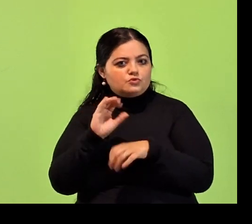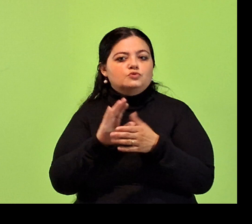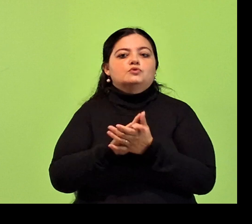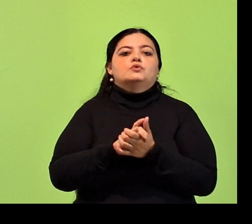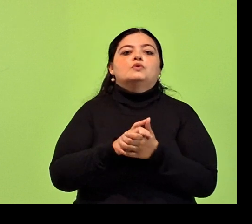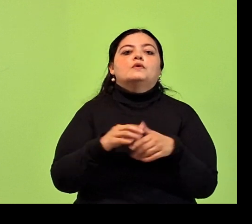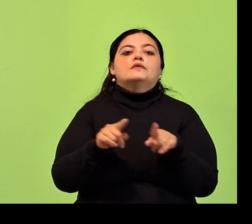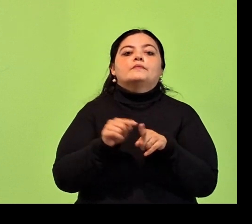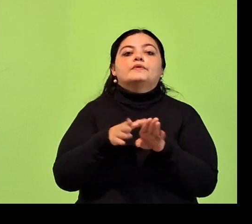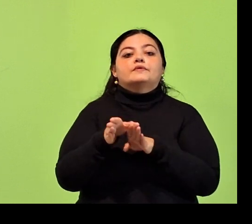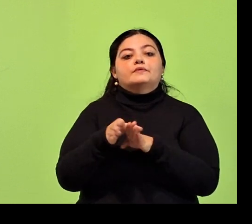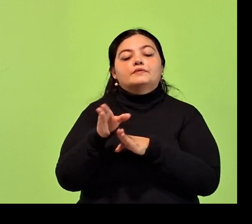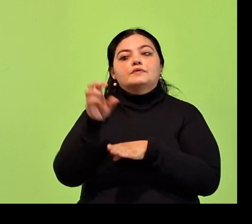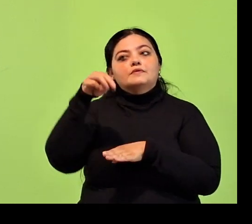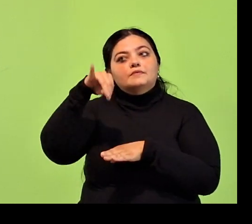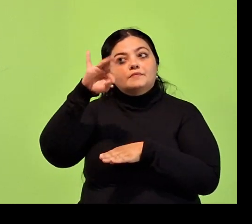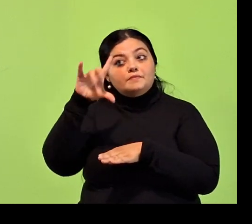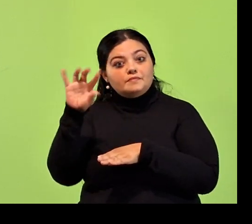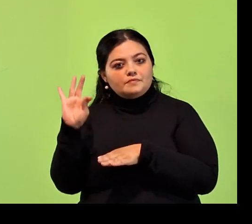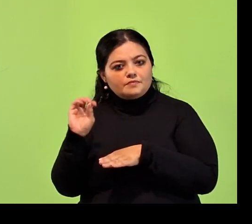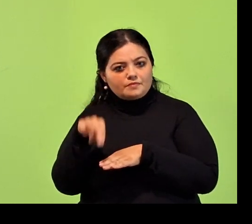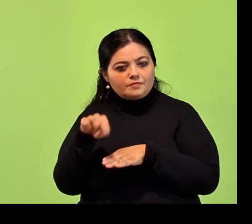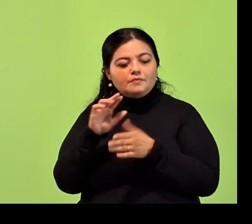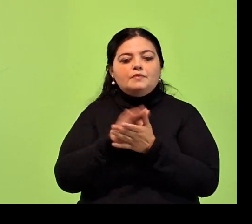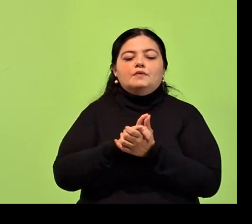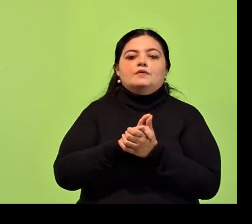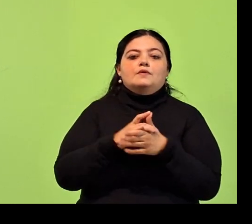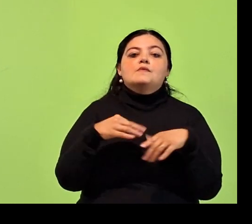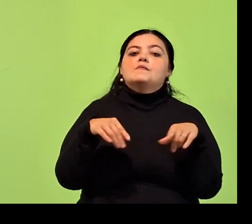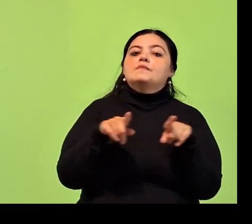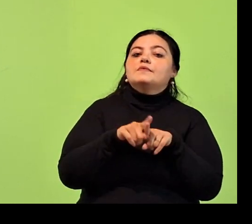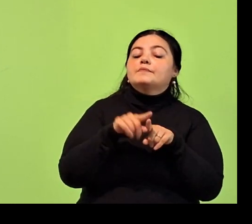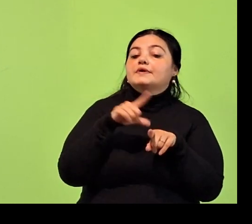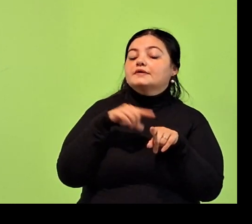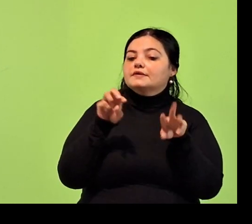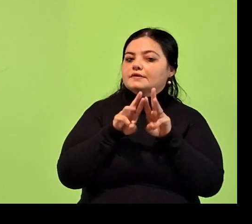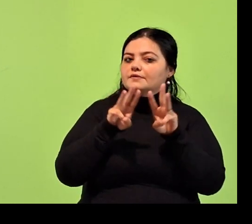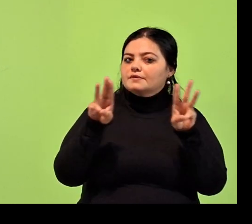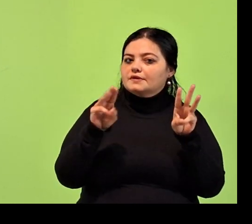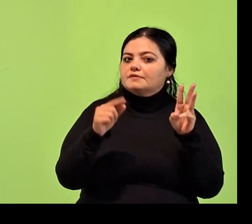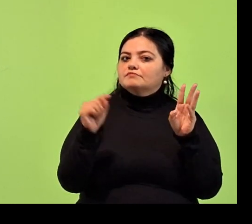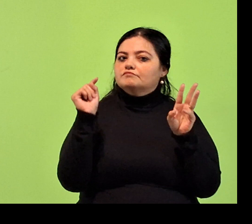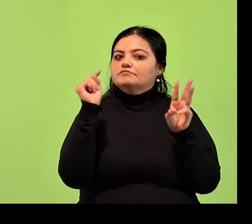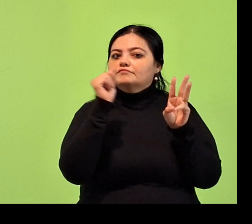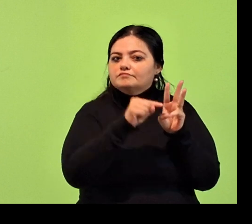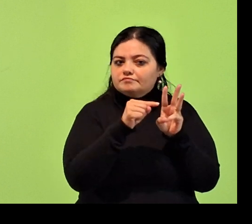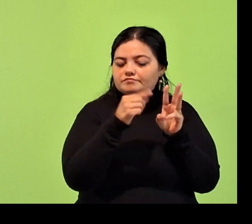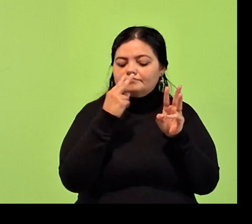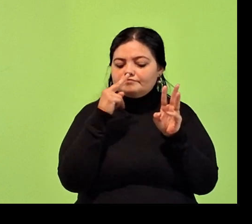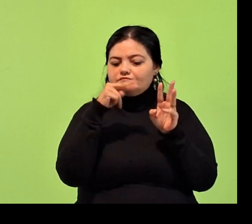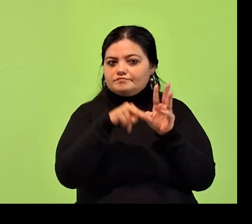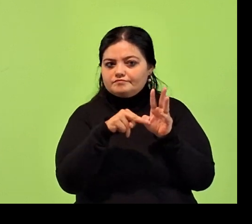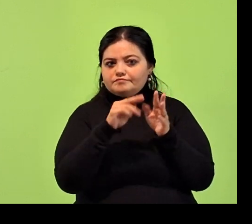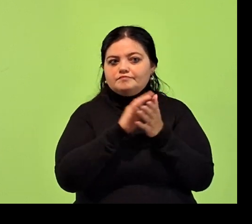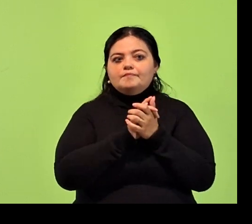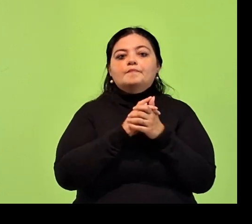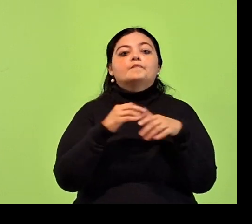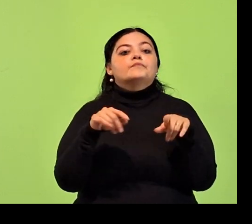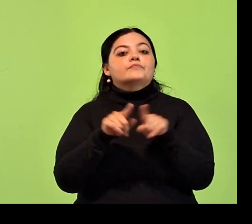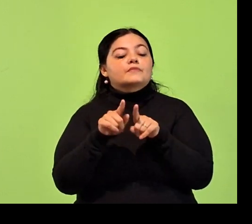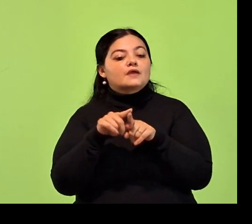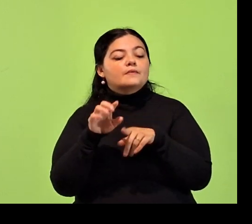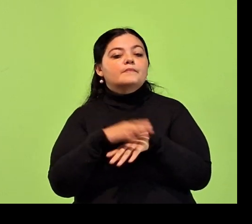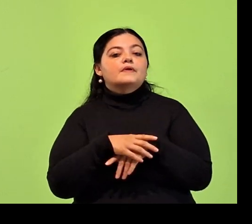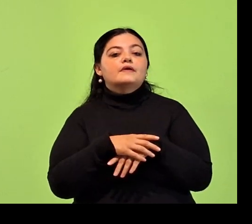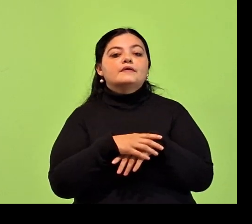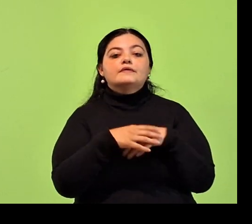orientação de Milton Laureta. E a gente coloca um link clicável para essa dissertação. A gente também cita